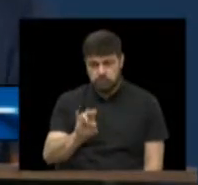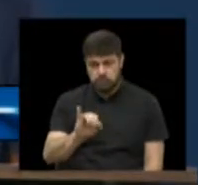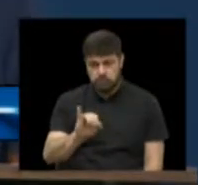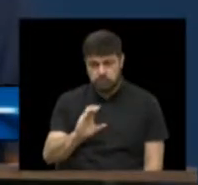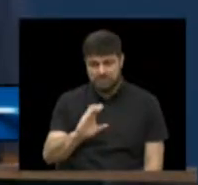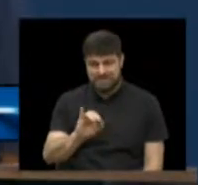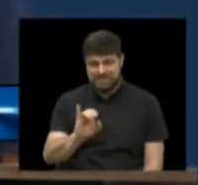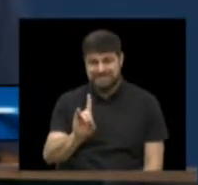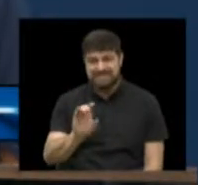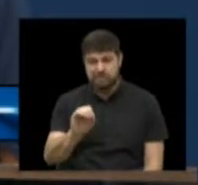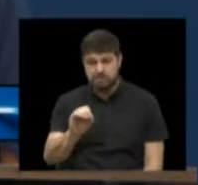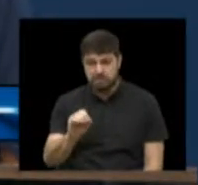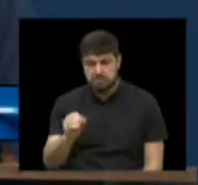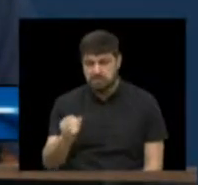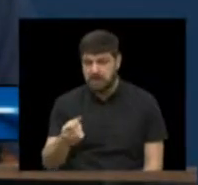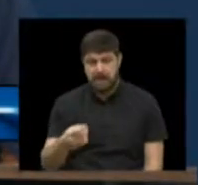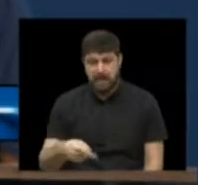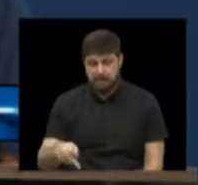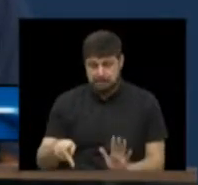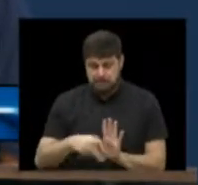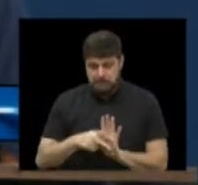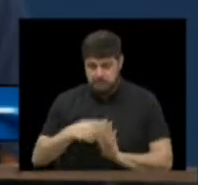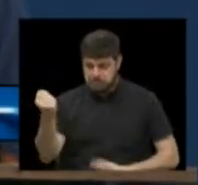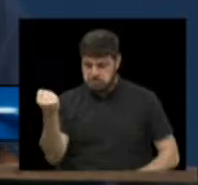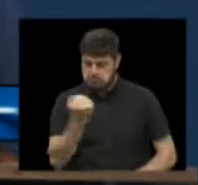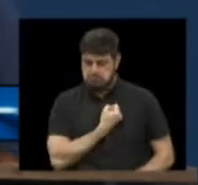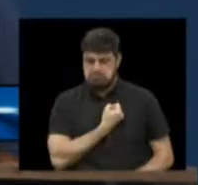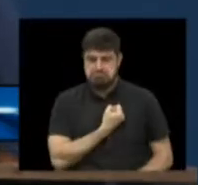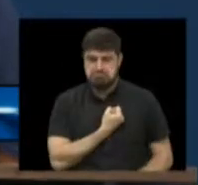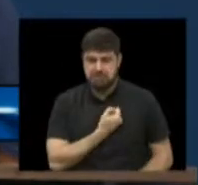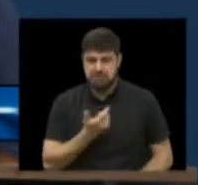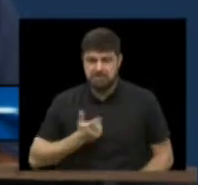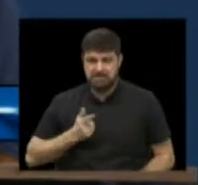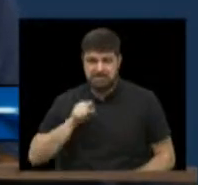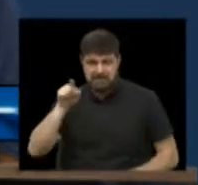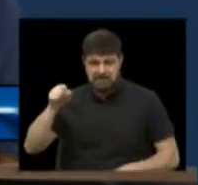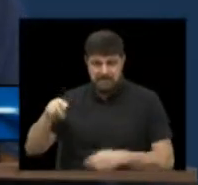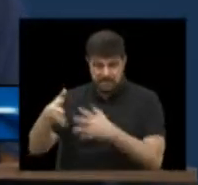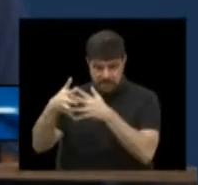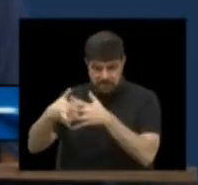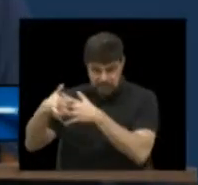relação, inclusive a Universidade de Colômbia dos Estados Unidos fez um